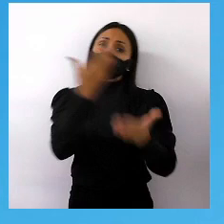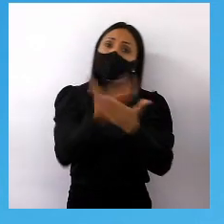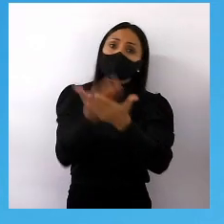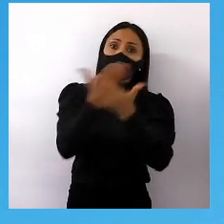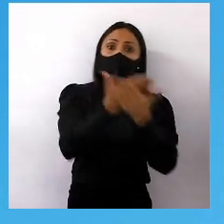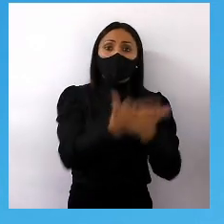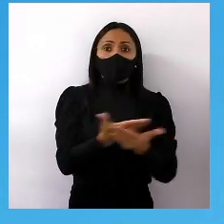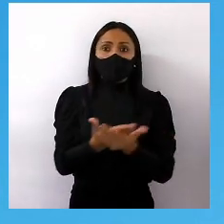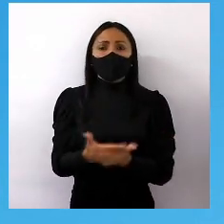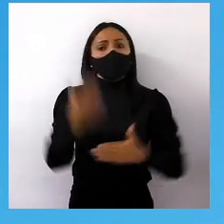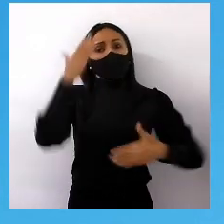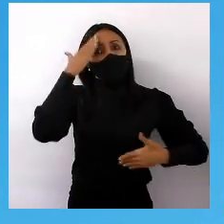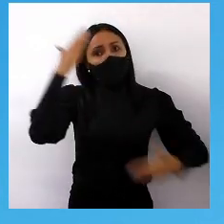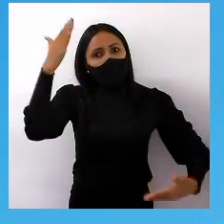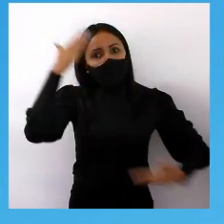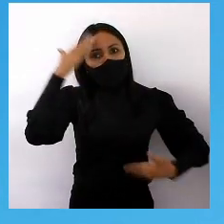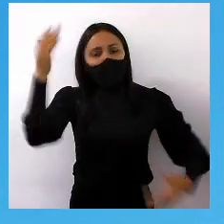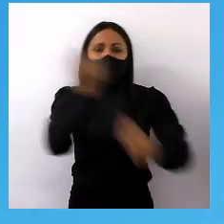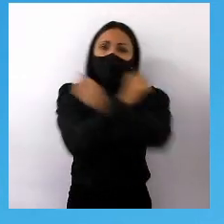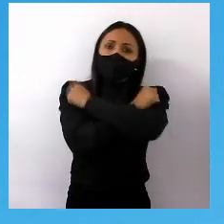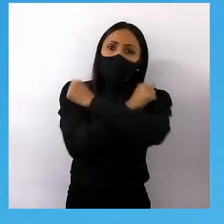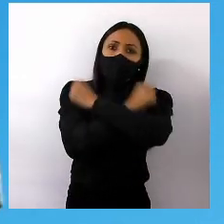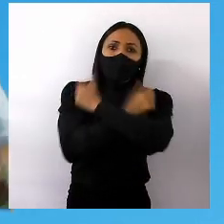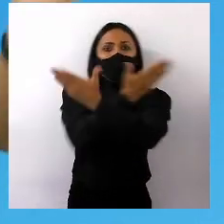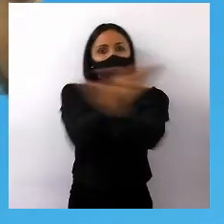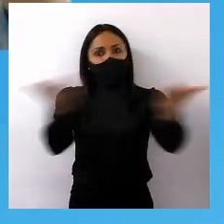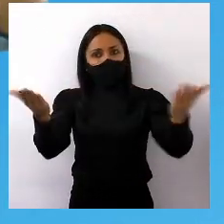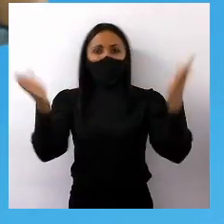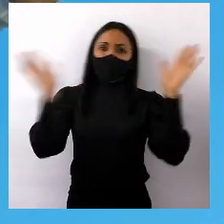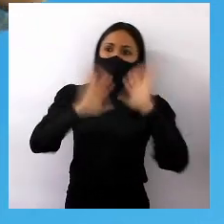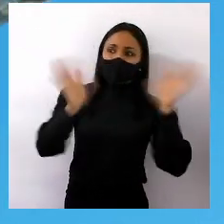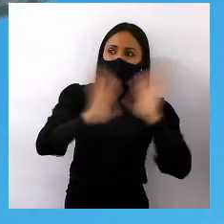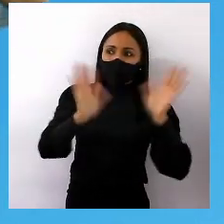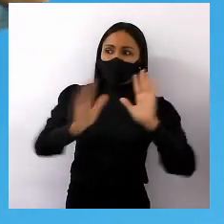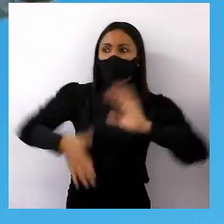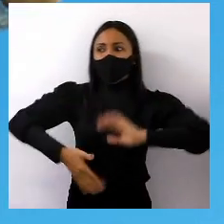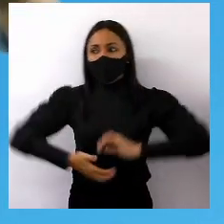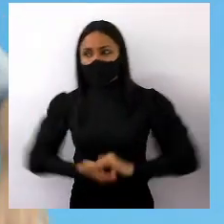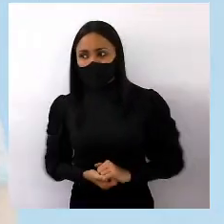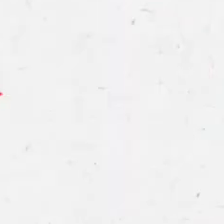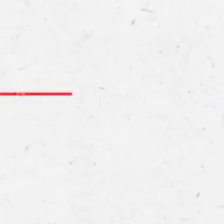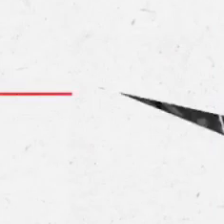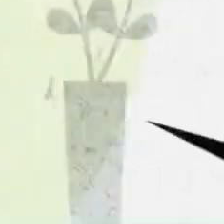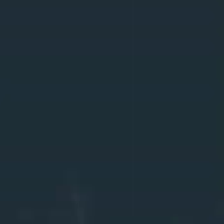aqui do professor. Muito obrigado, um forte abraço a todos. Tchau, gente, um abraço.